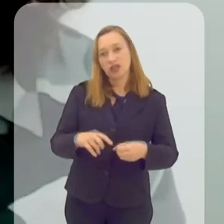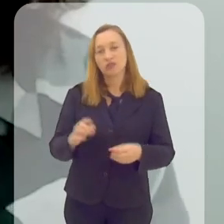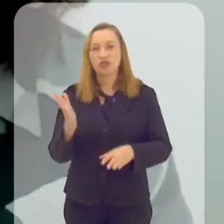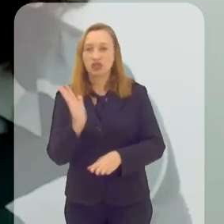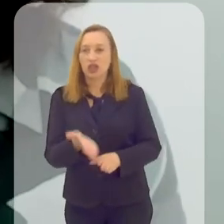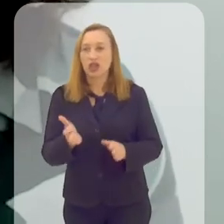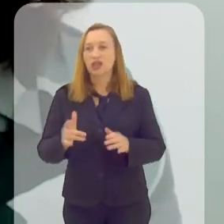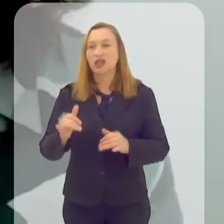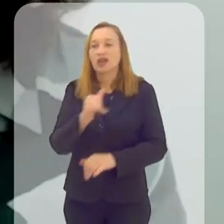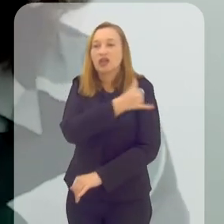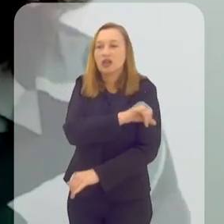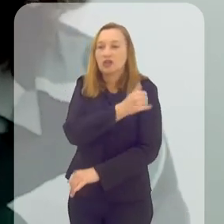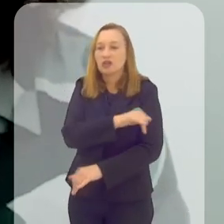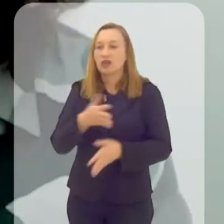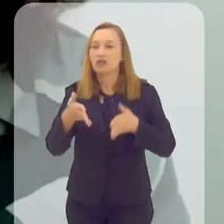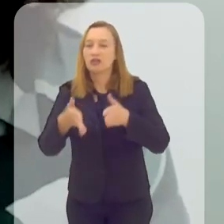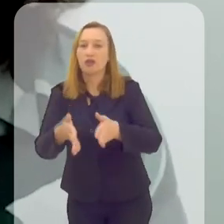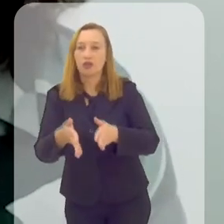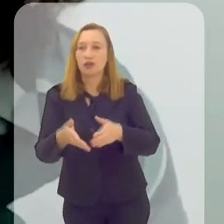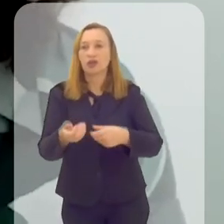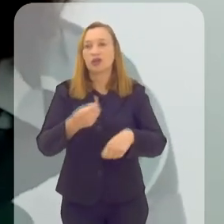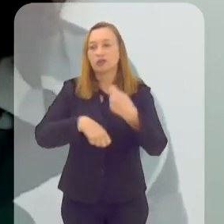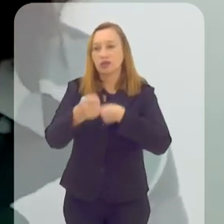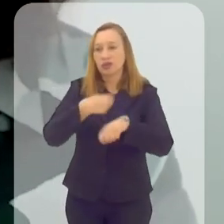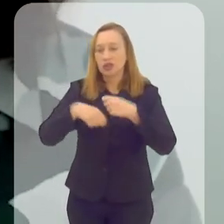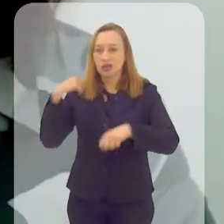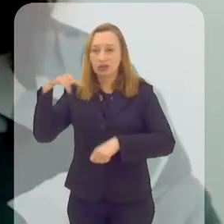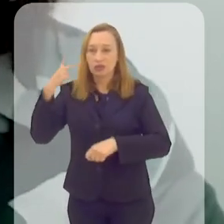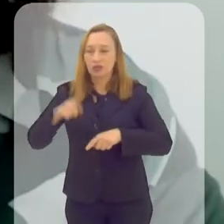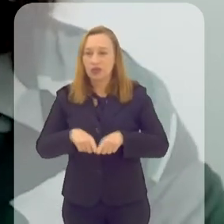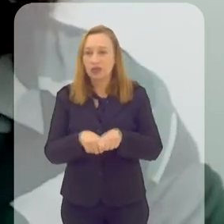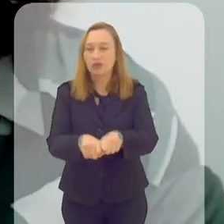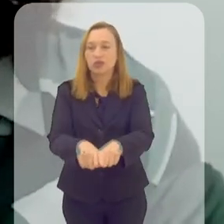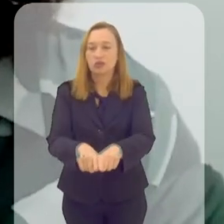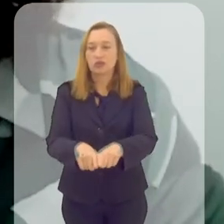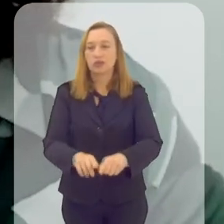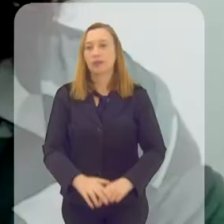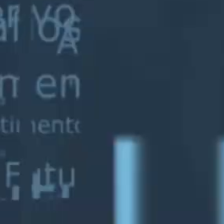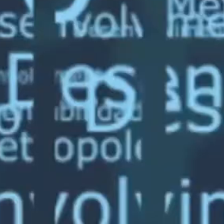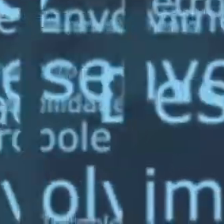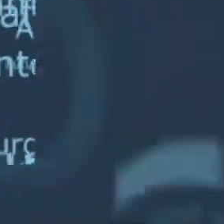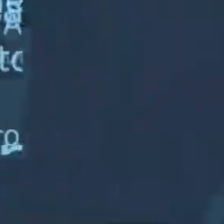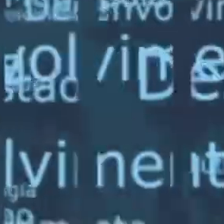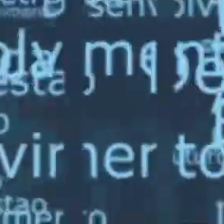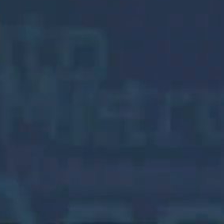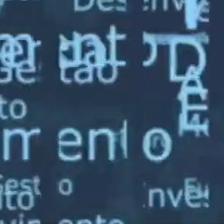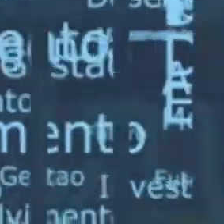fazer um rápido intervalo e voltamos já. Rio em Foco aqui, política e economia caminham juntas.